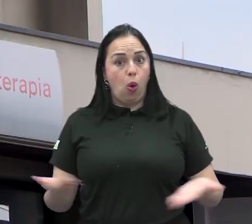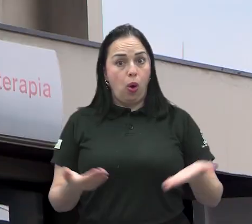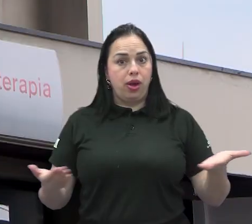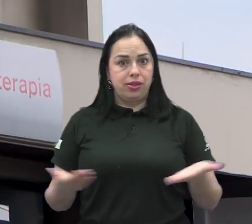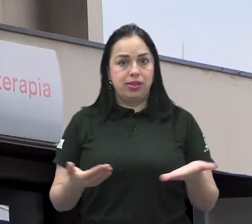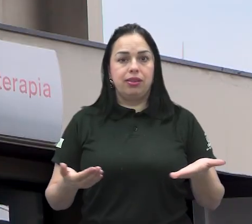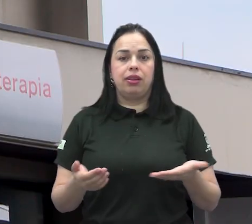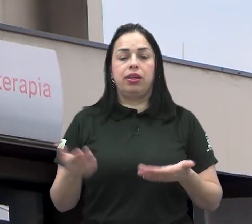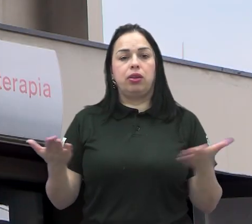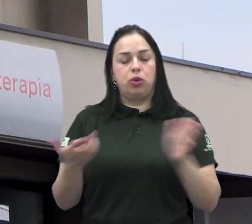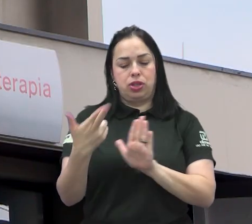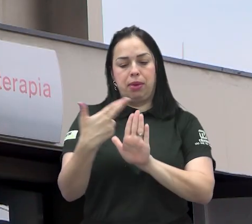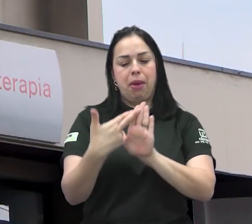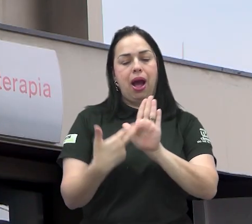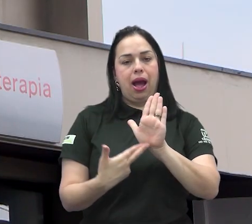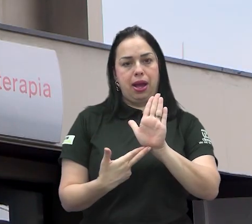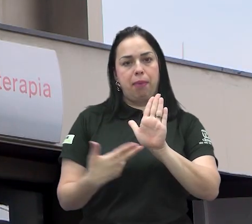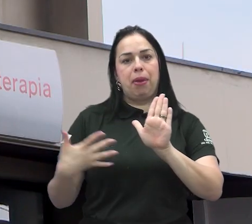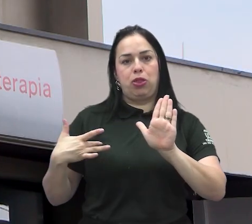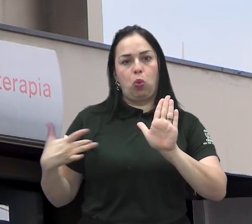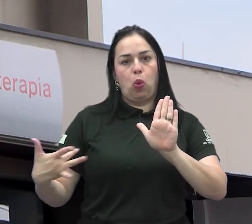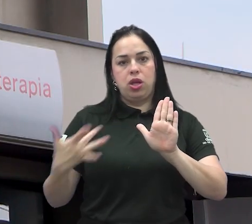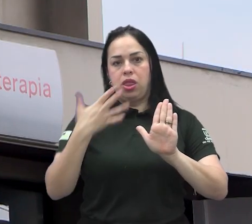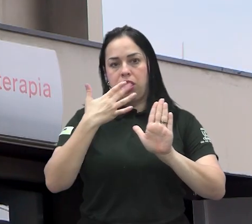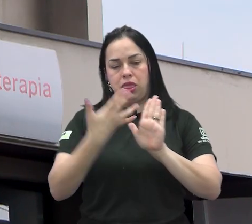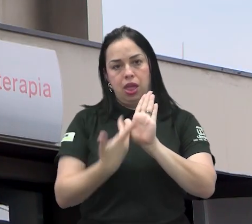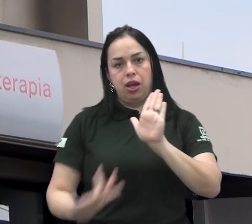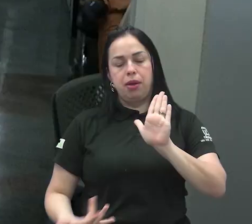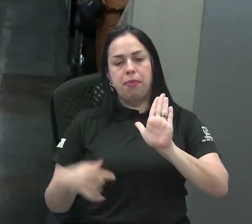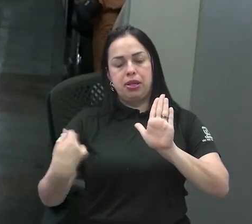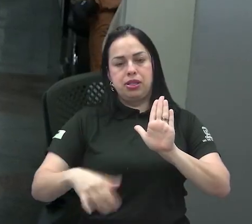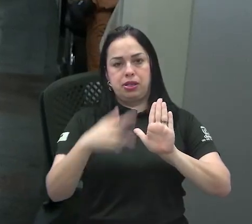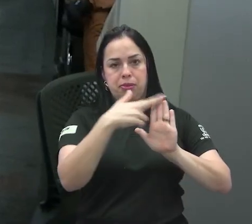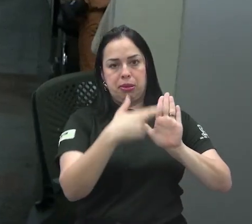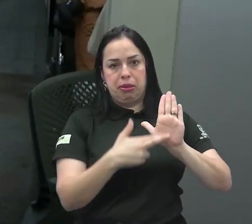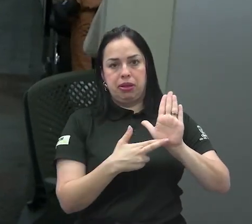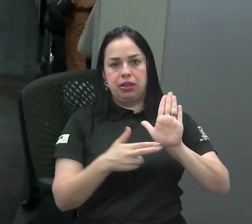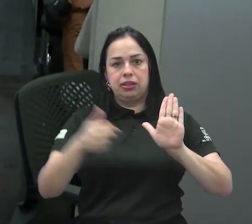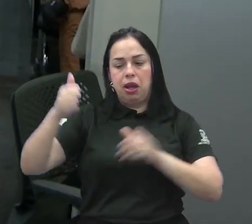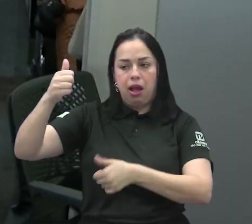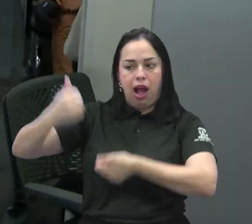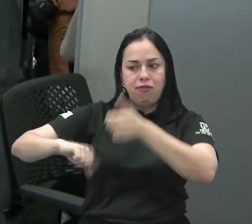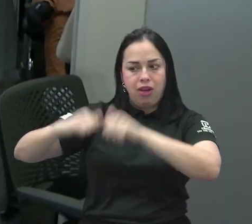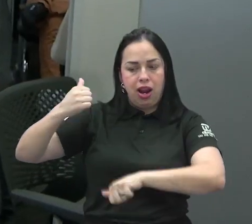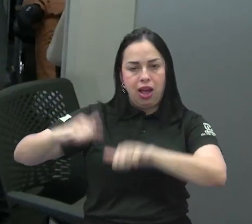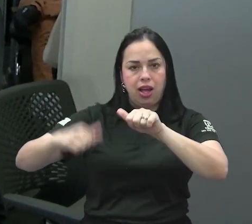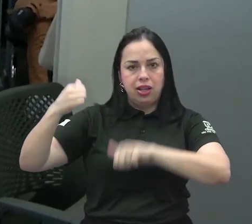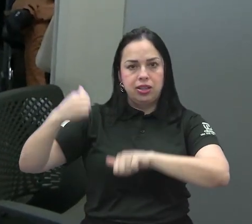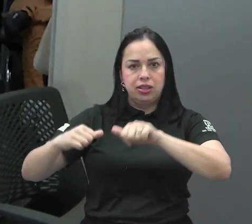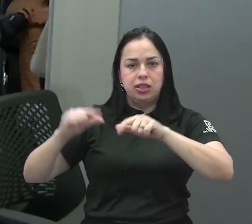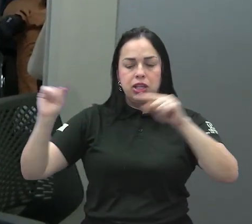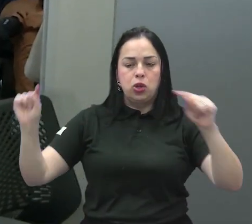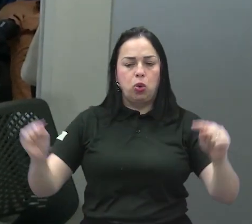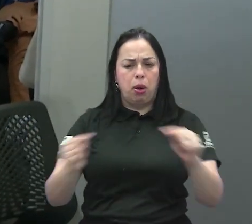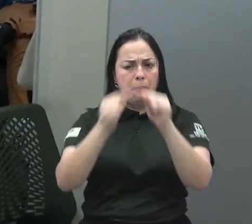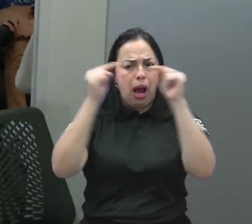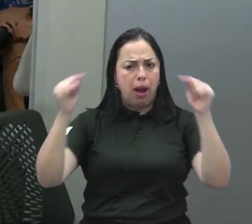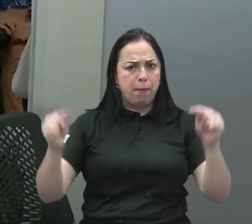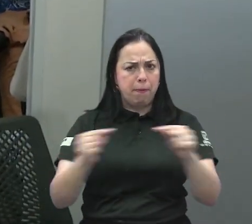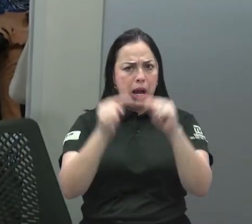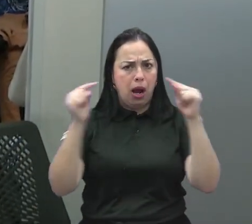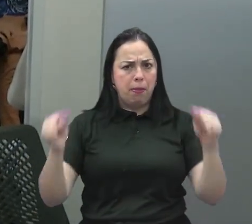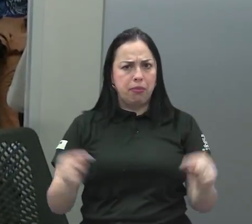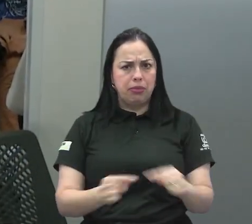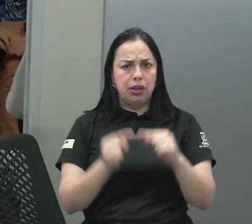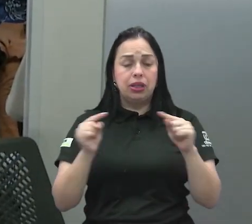necessidade. Hoje, há uma série de regras para a doação de sangue. O doador precisa passar por triagem e se enquadrar